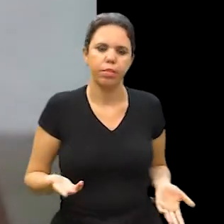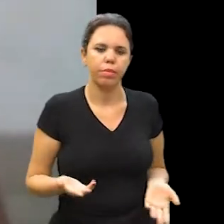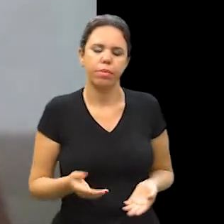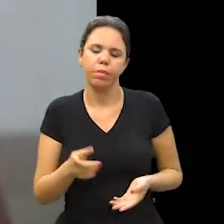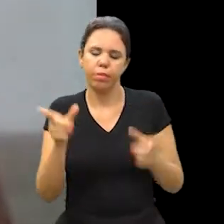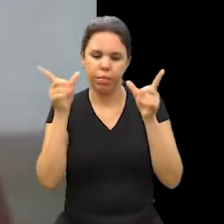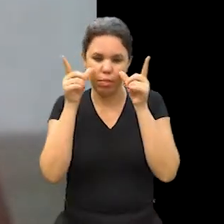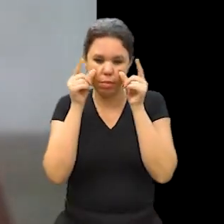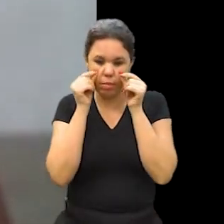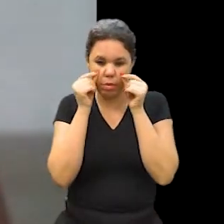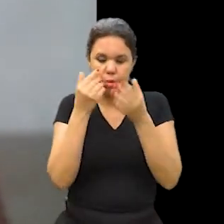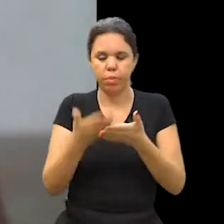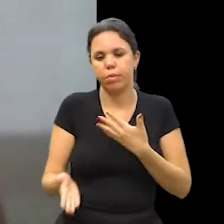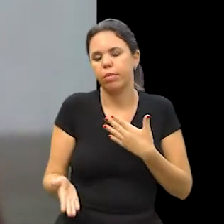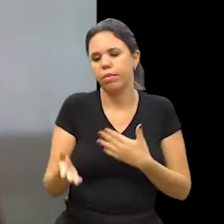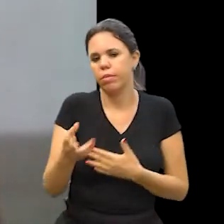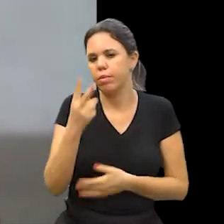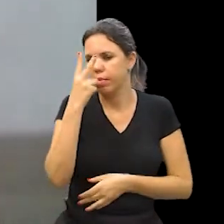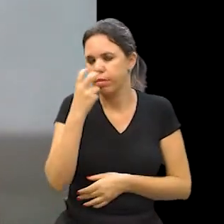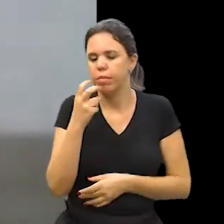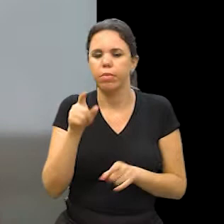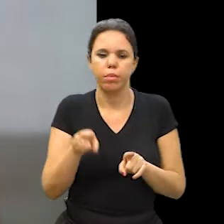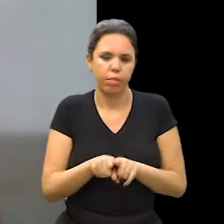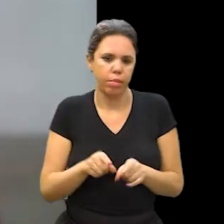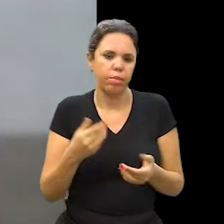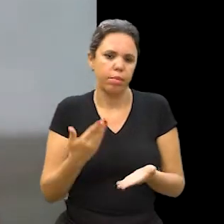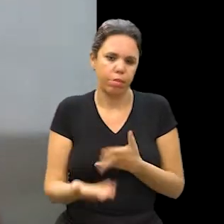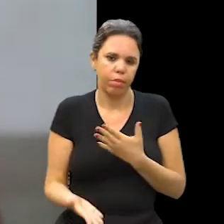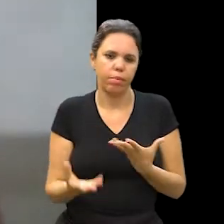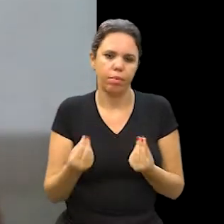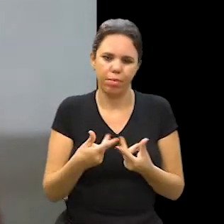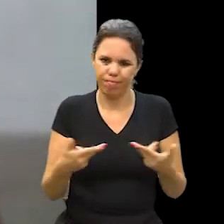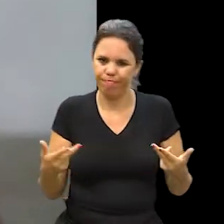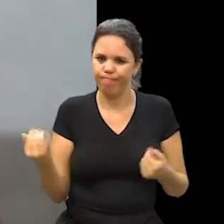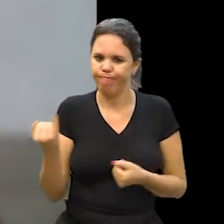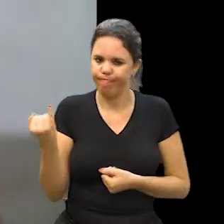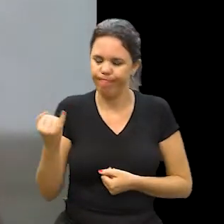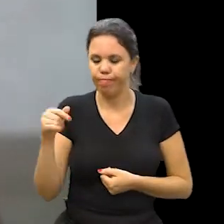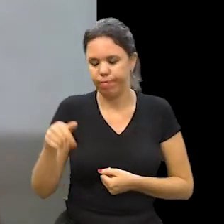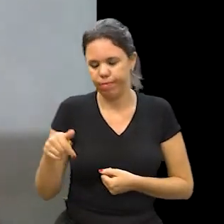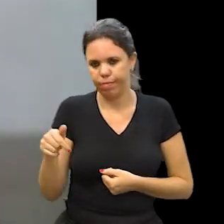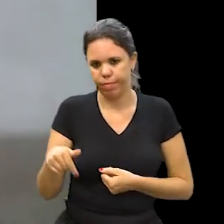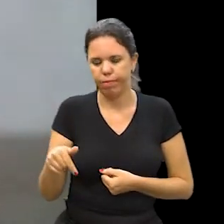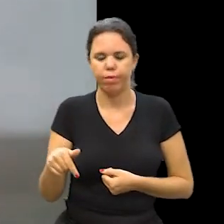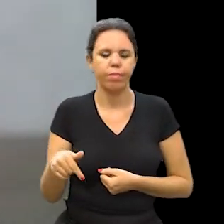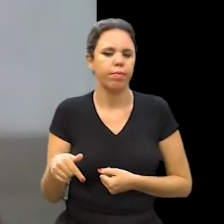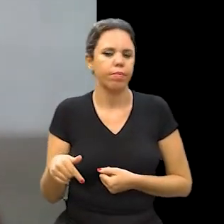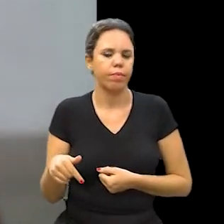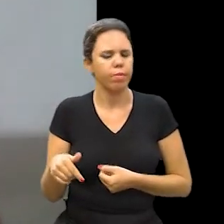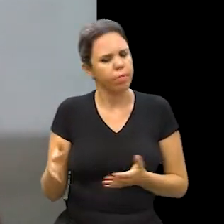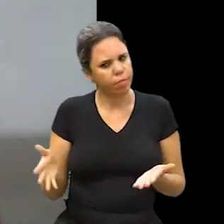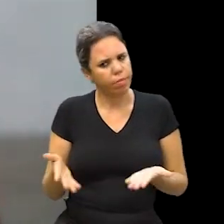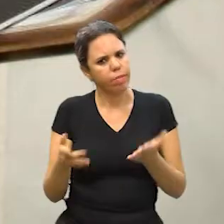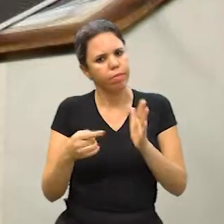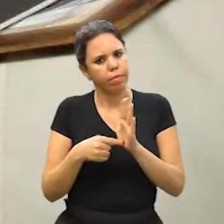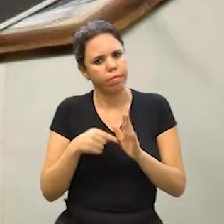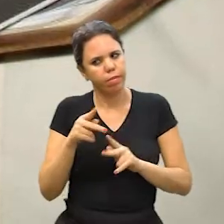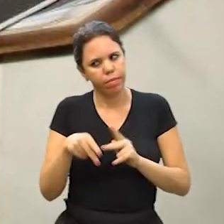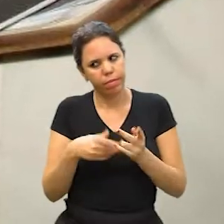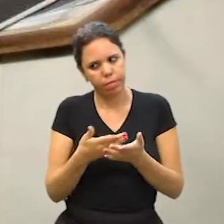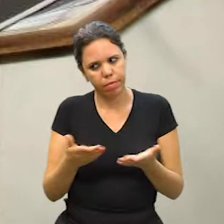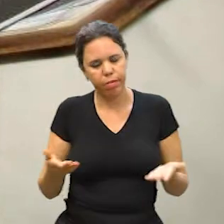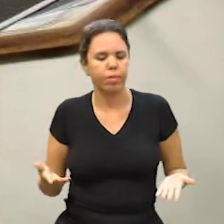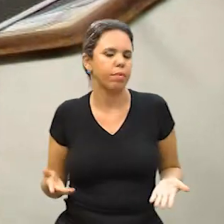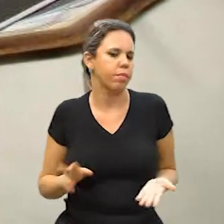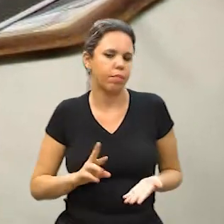perde, né, a questão da visão, você está perdendo bastante coisa. E aqui a gente procura mostrar para essas